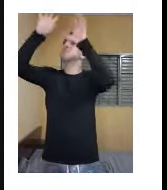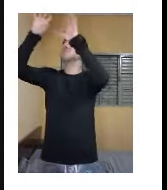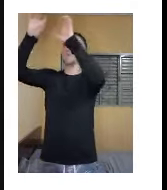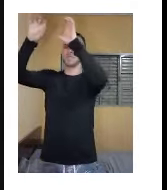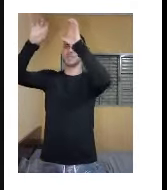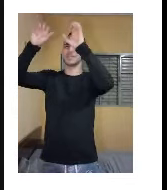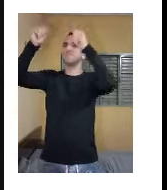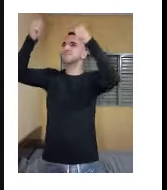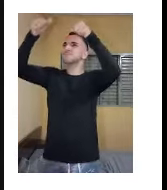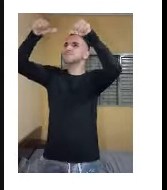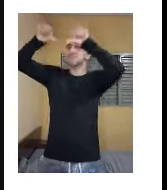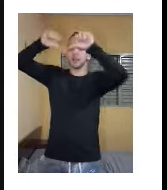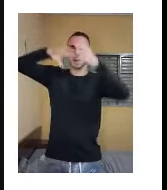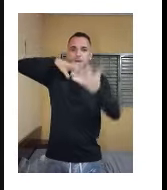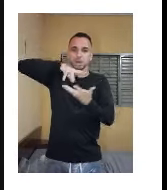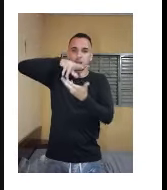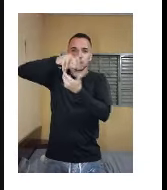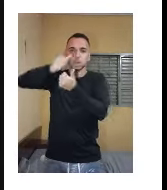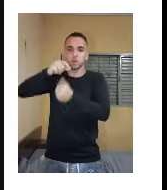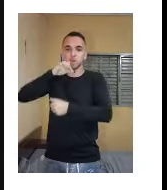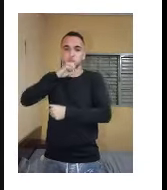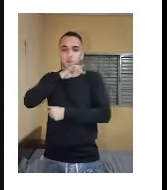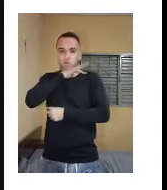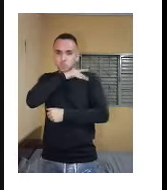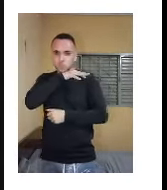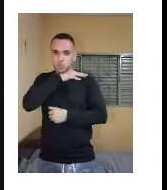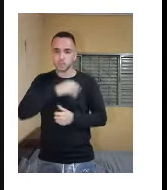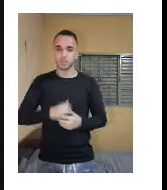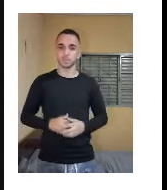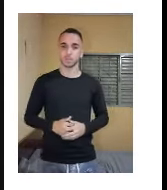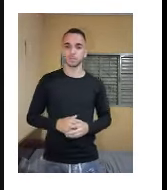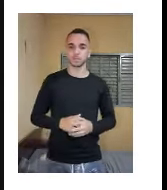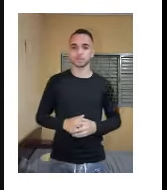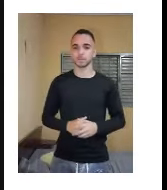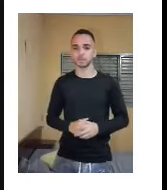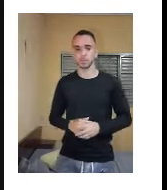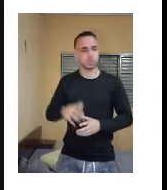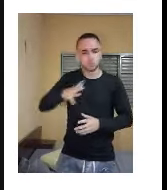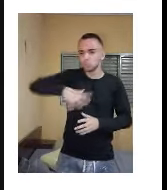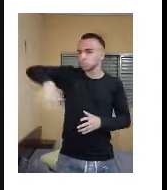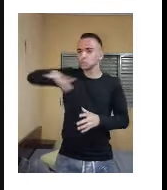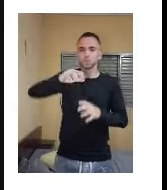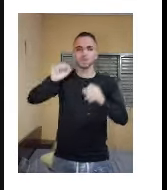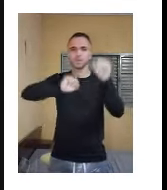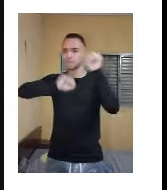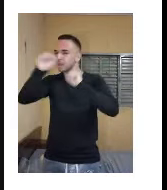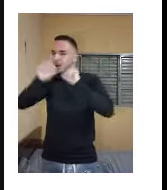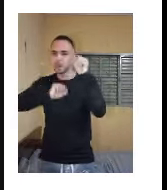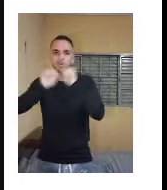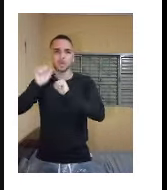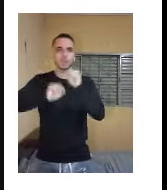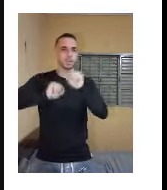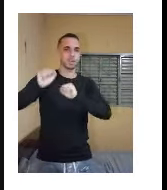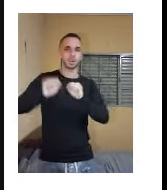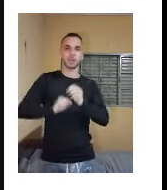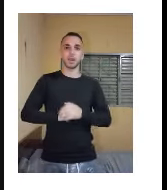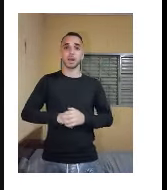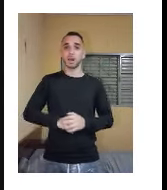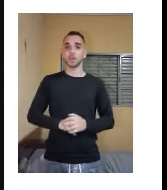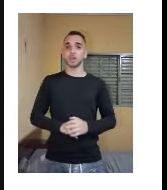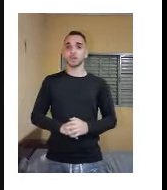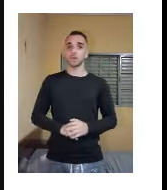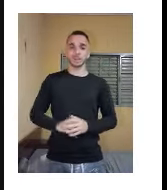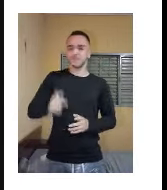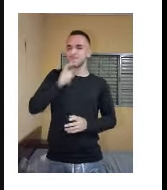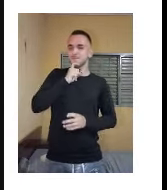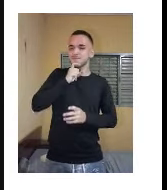própria agricultura, pecuária, das usinas de carvão, dos processos industriais, das mineração, do próprio degelo. Então,